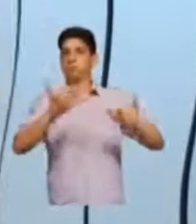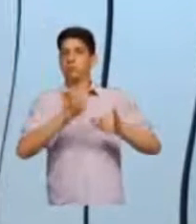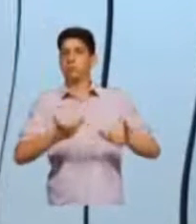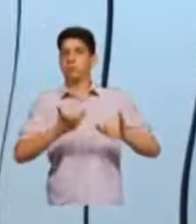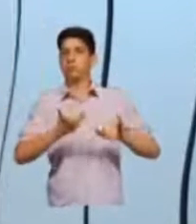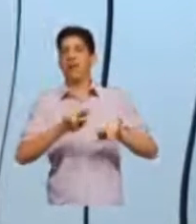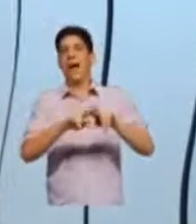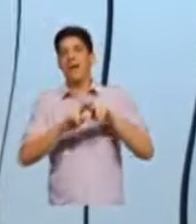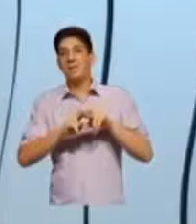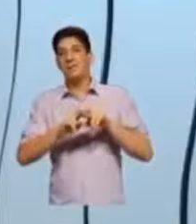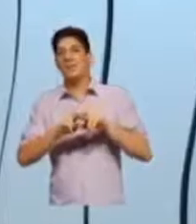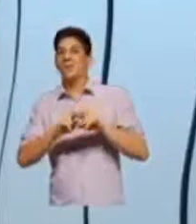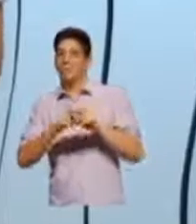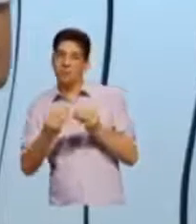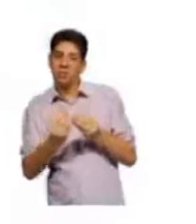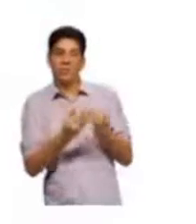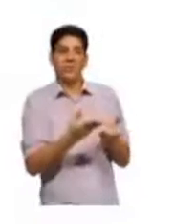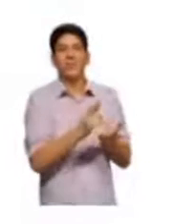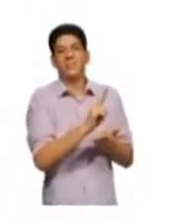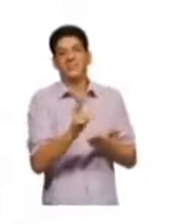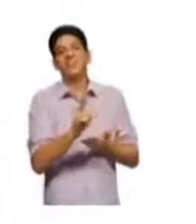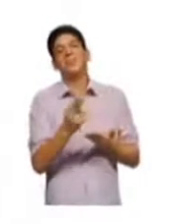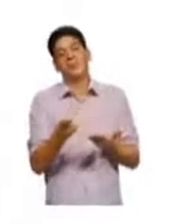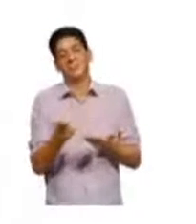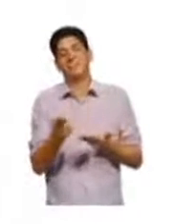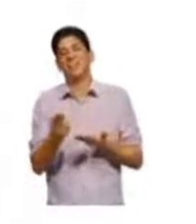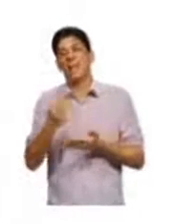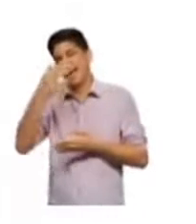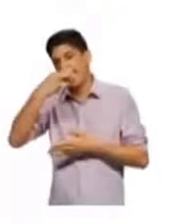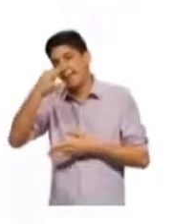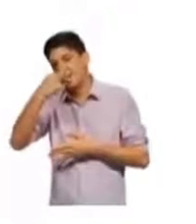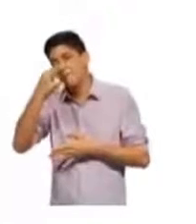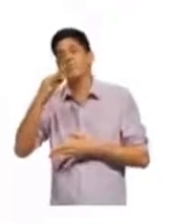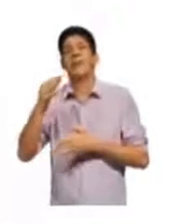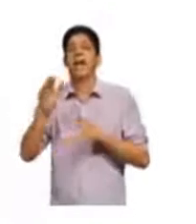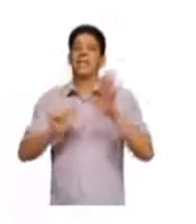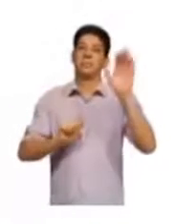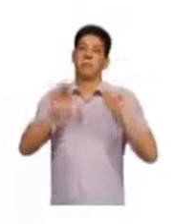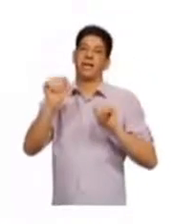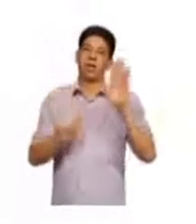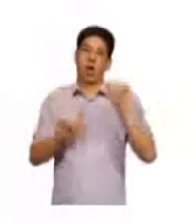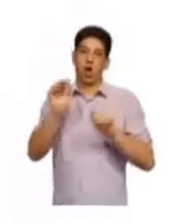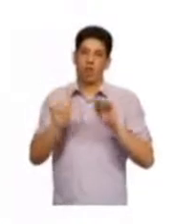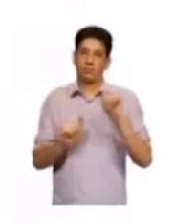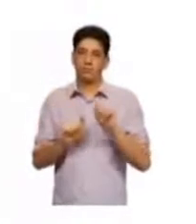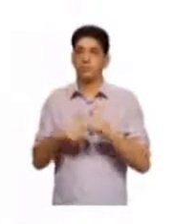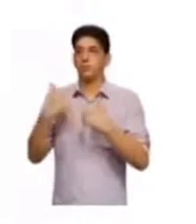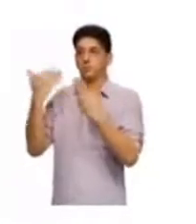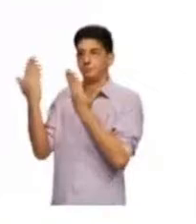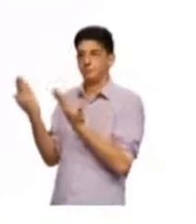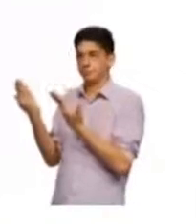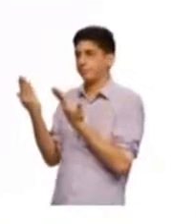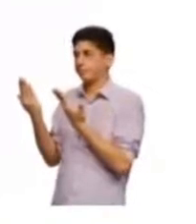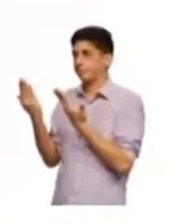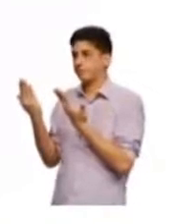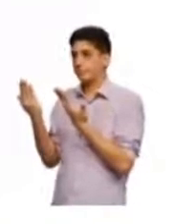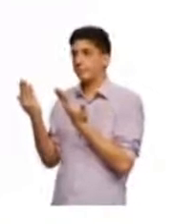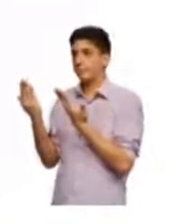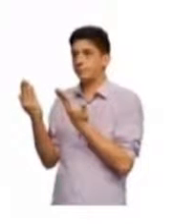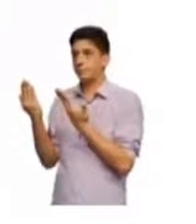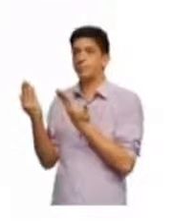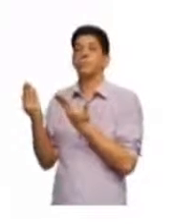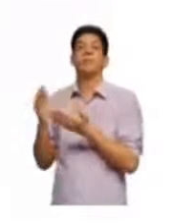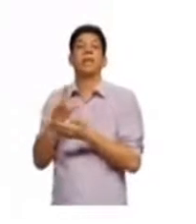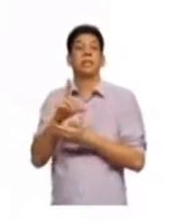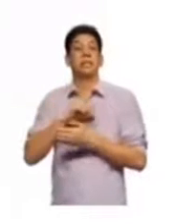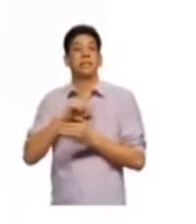então, a gente tem uma foto de pessoas tratadas no período da Primeira Guerra com gripe espanhola. Aqui uma Gazeta